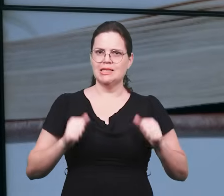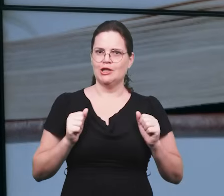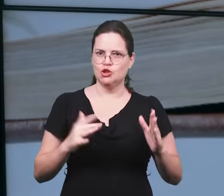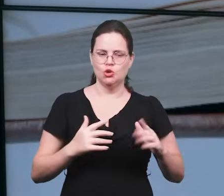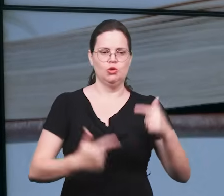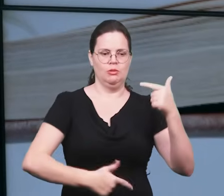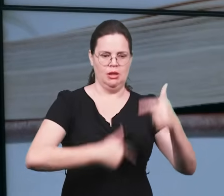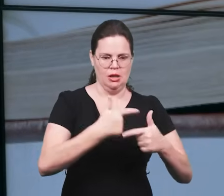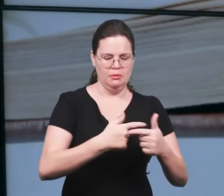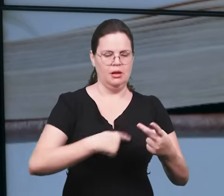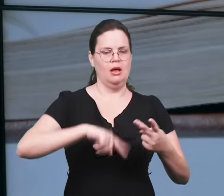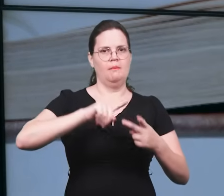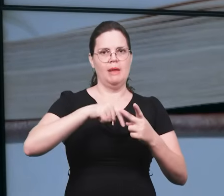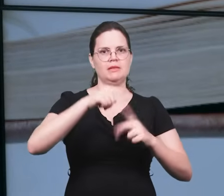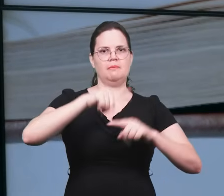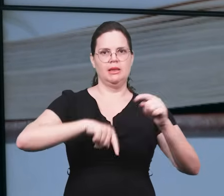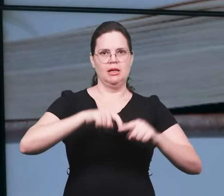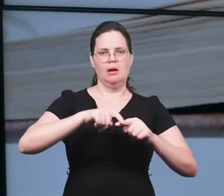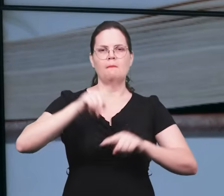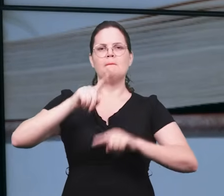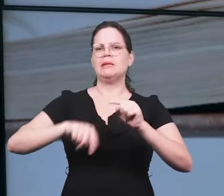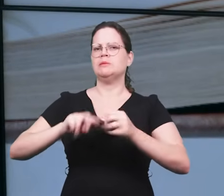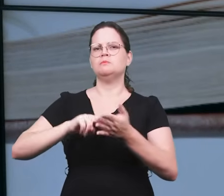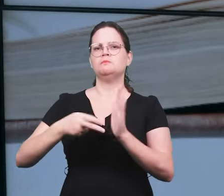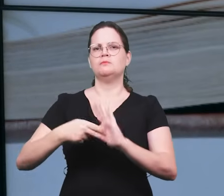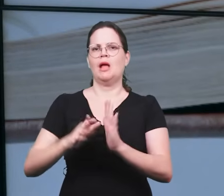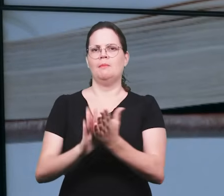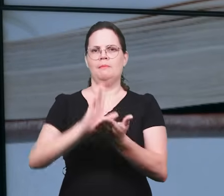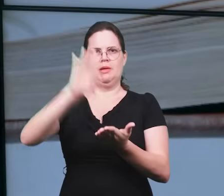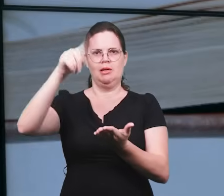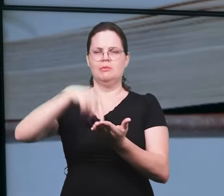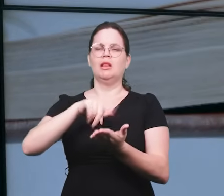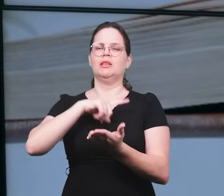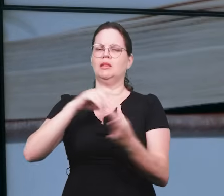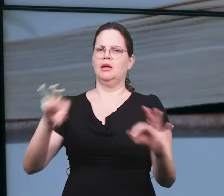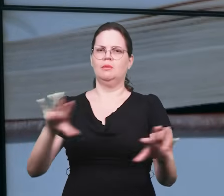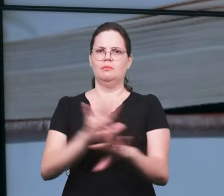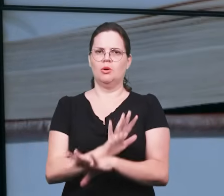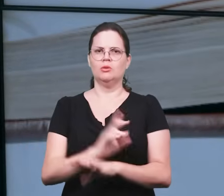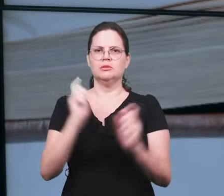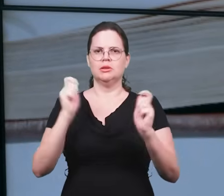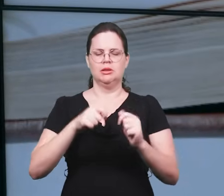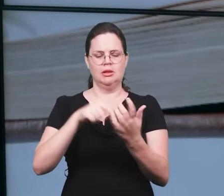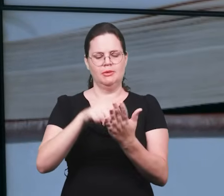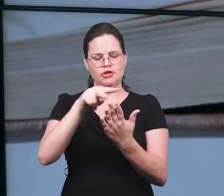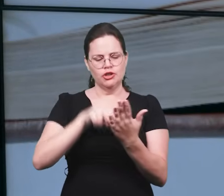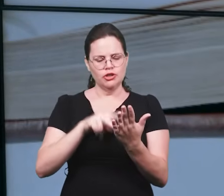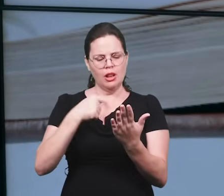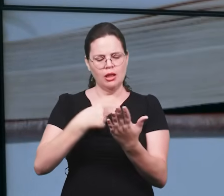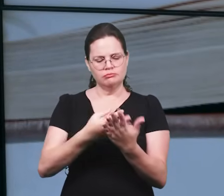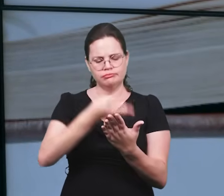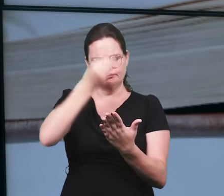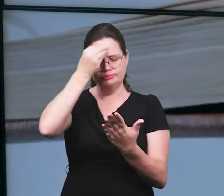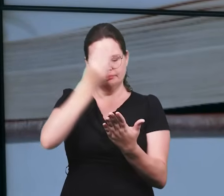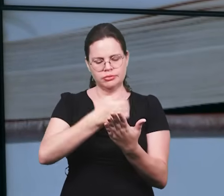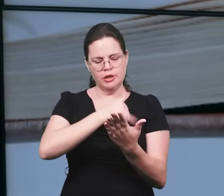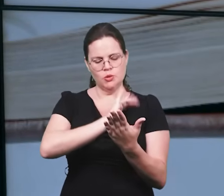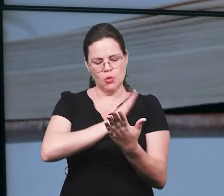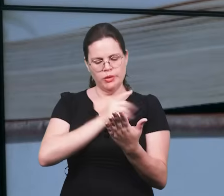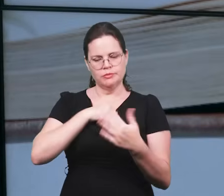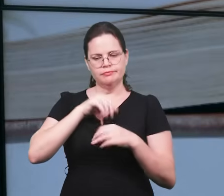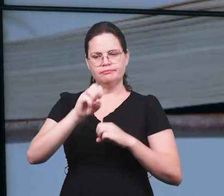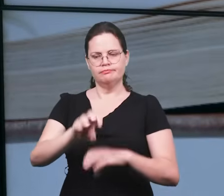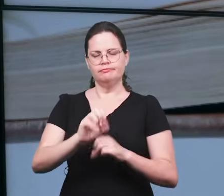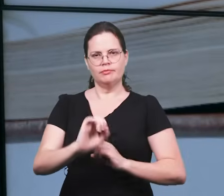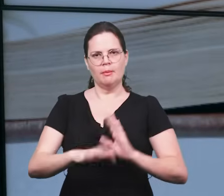é aquele que trabalha todas as coisas e faz com que essa semente da palavra do Senhor cresça dentro da nossa casa,